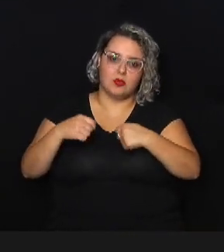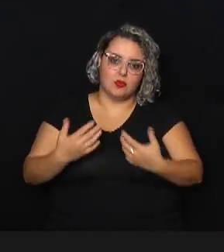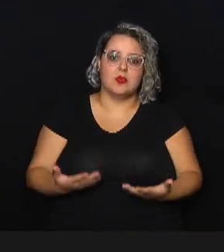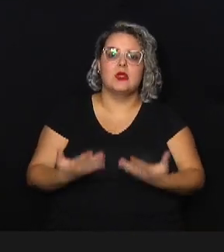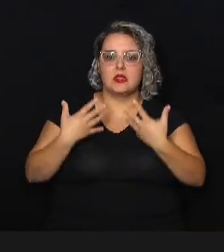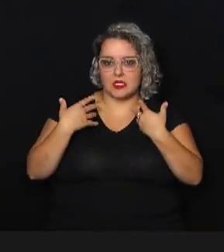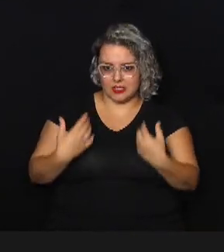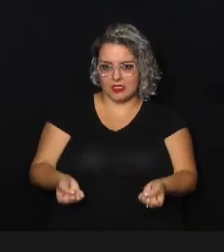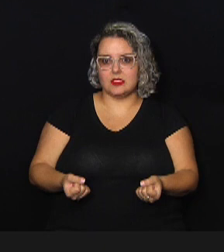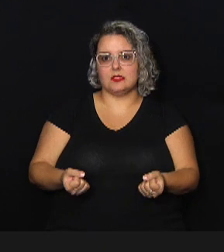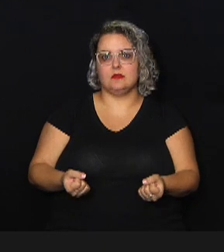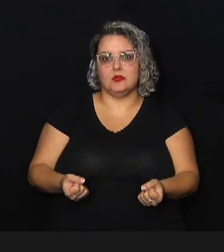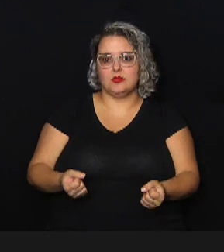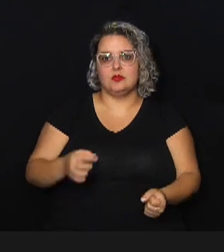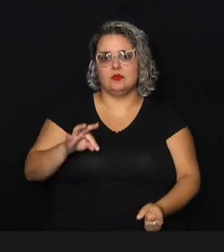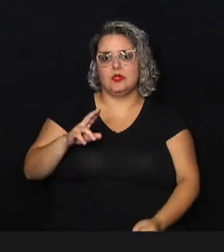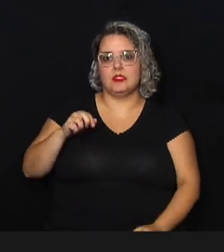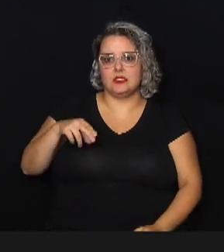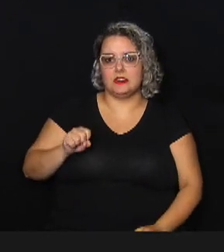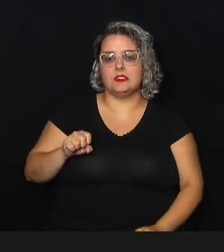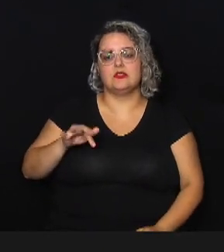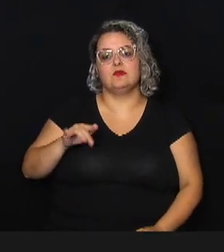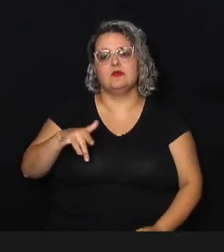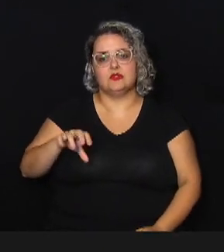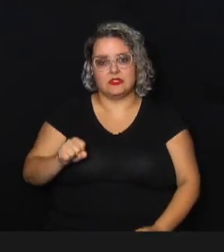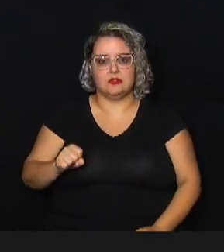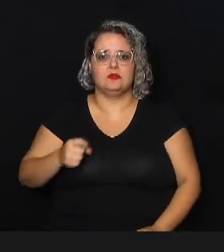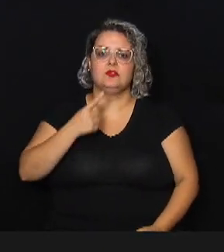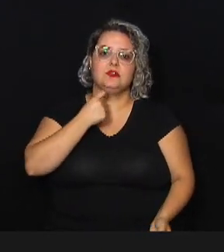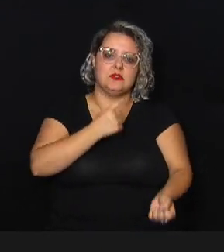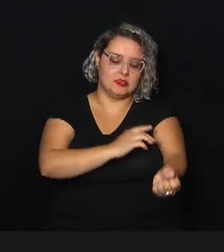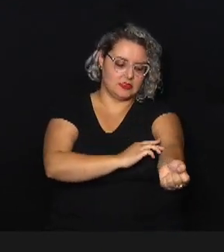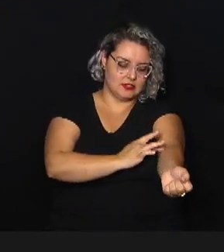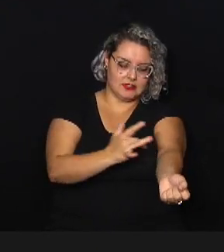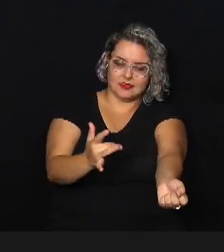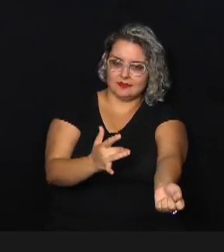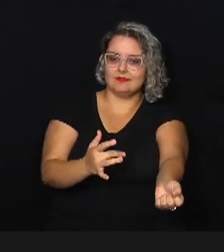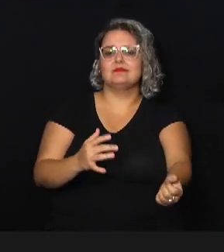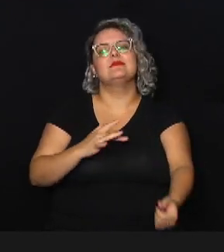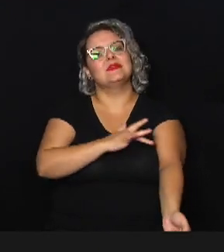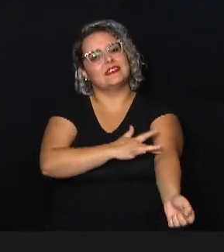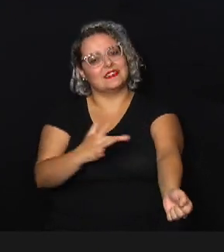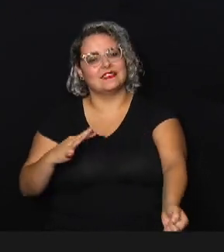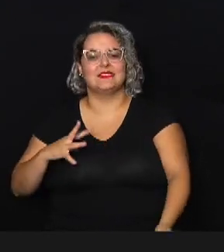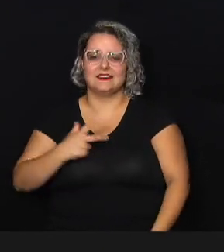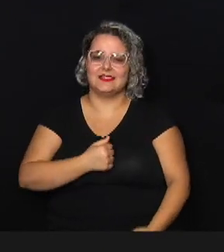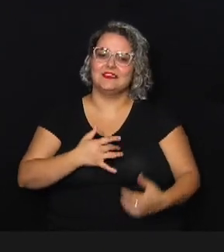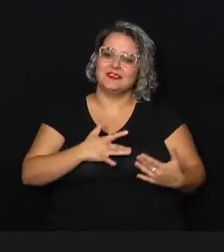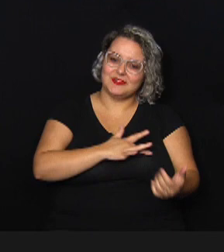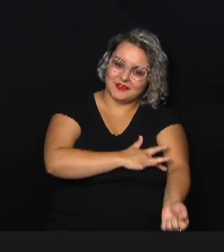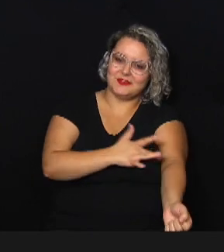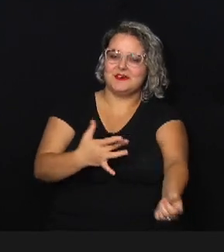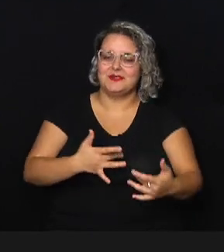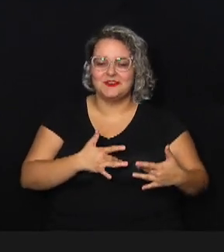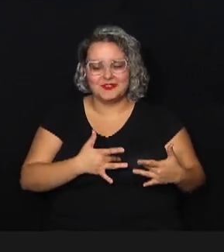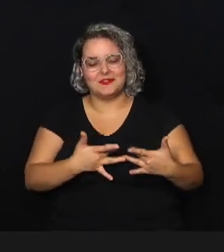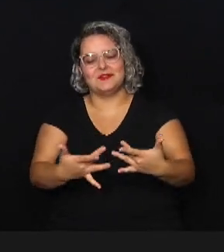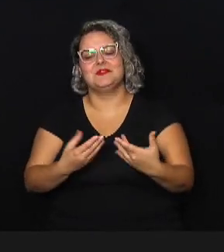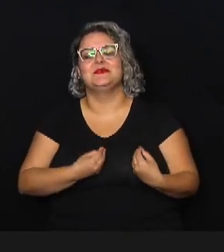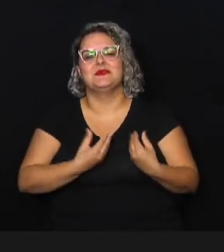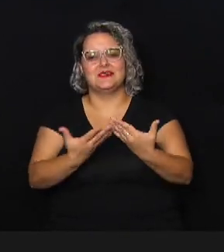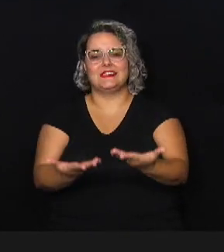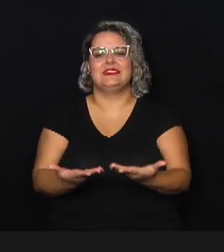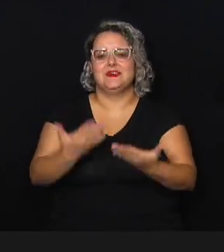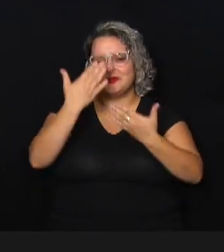uma transfusão de sangue. Sangue salva a vida. Então, doe sangue, doe vida. Muito obrigado, Viviane, e agradeço